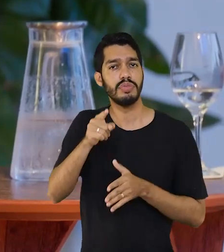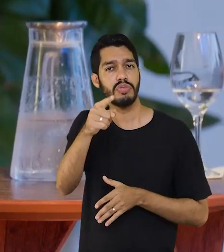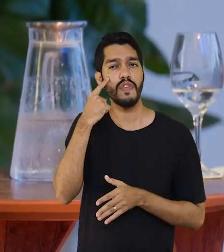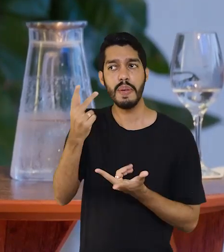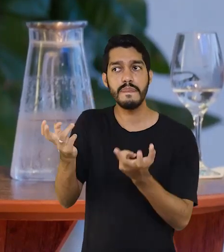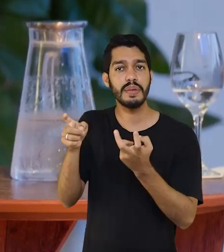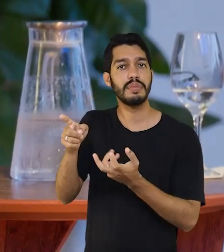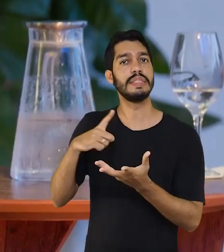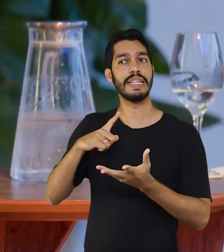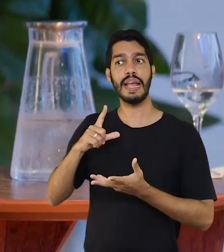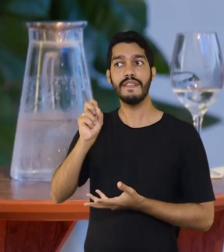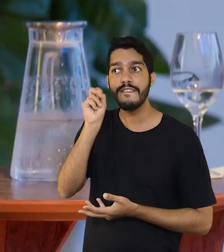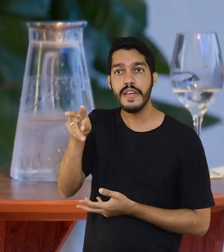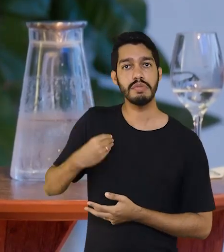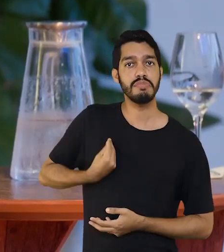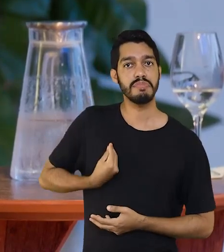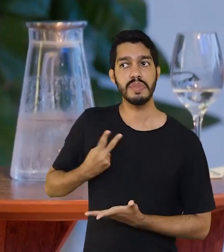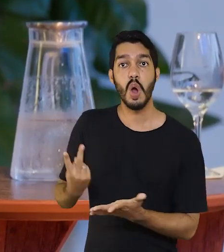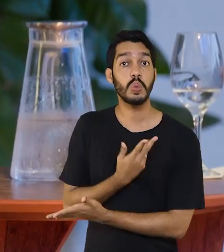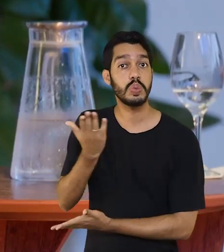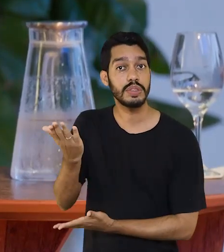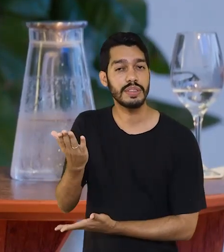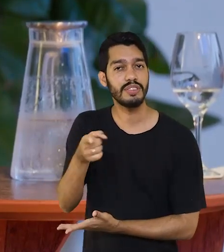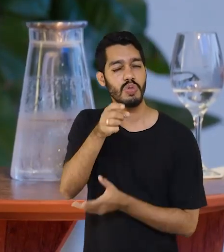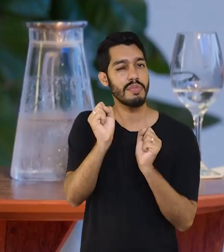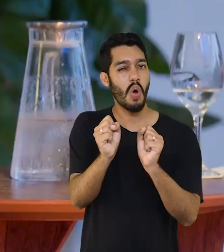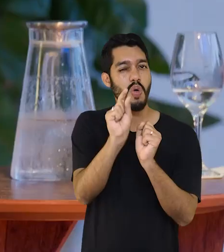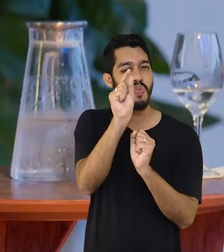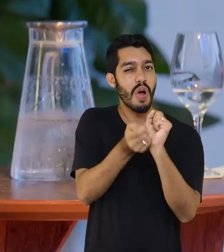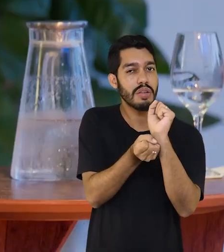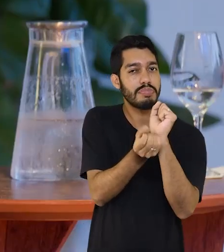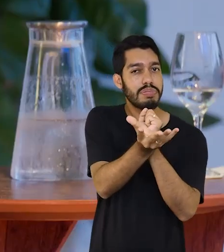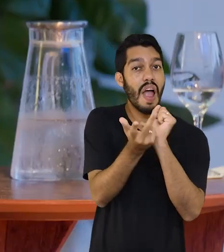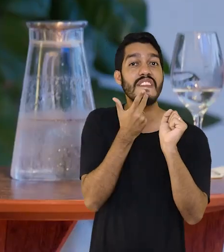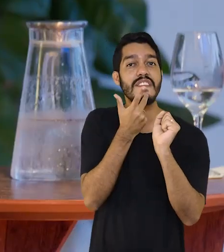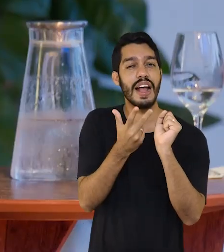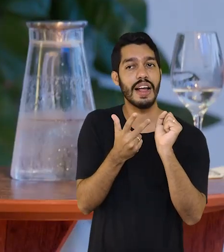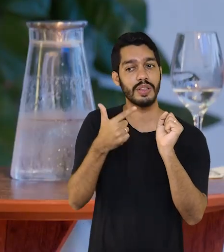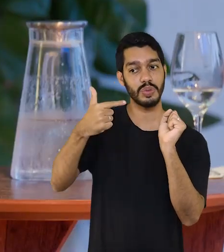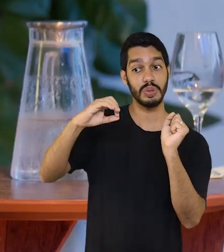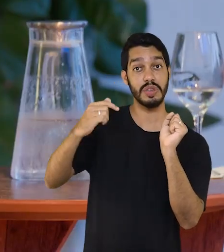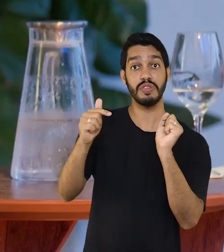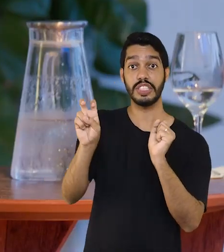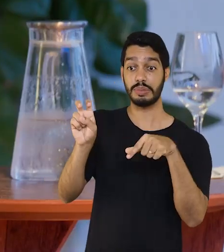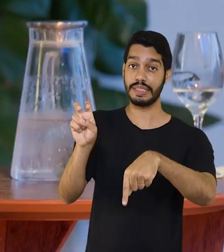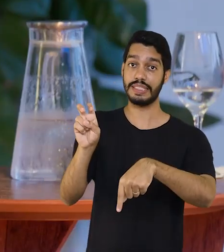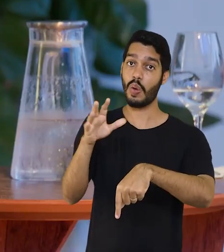o que você acha que está acontecendo, que vai acontecer, e qual é o seu, o que você pode dar de spoiler